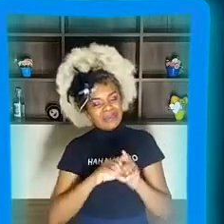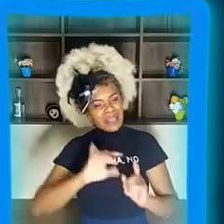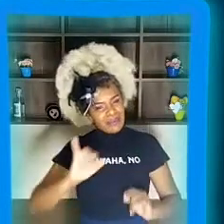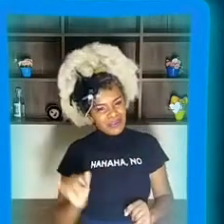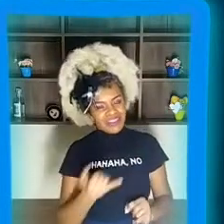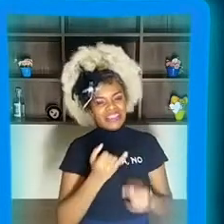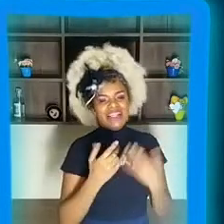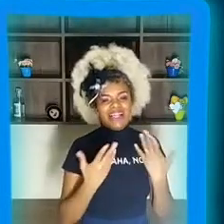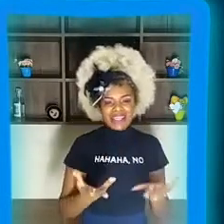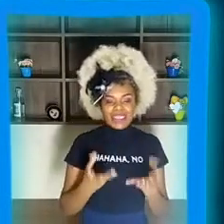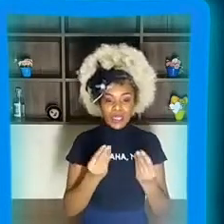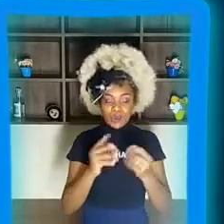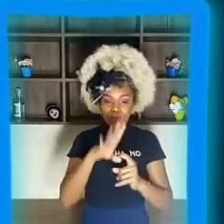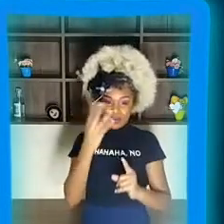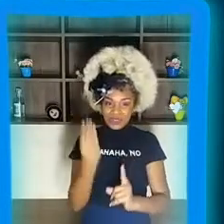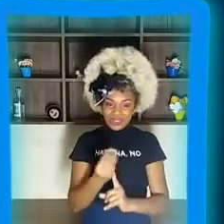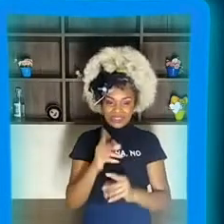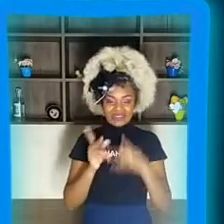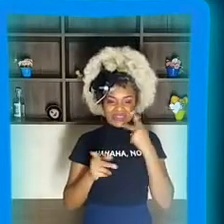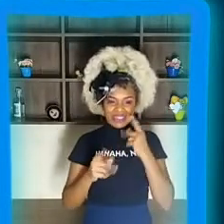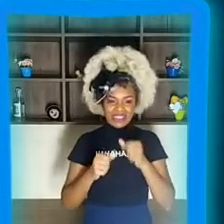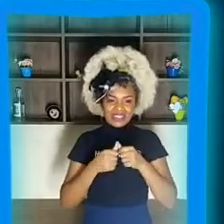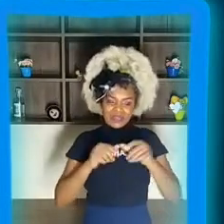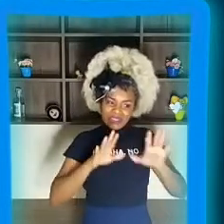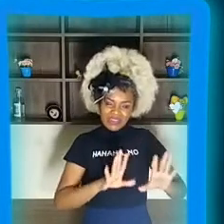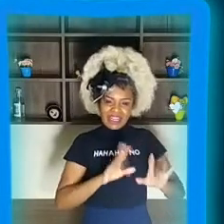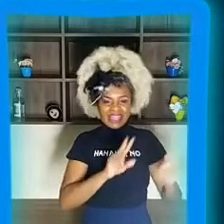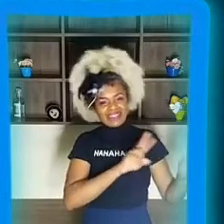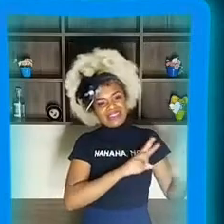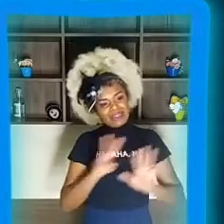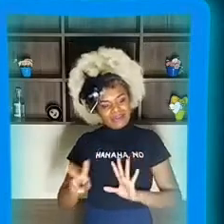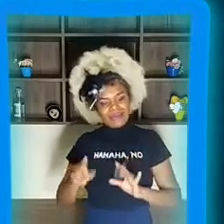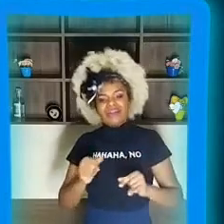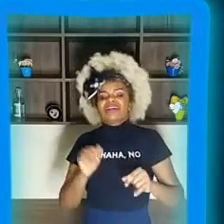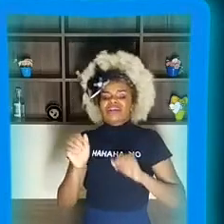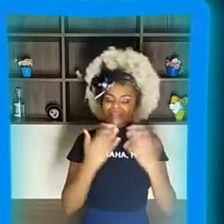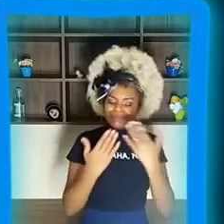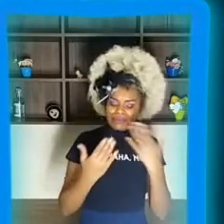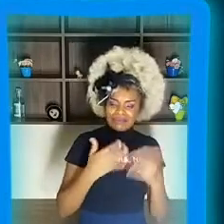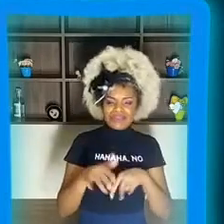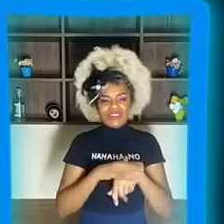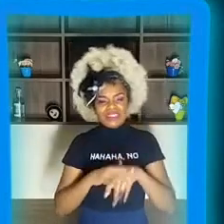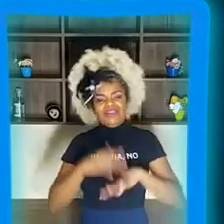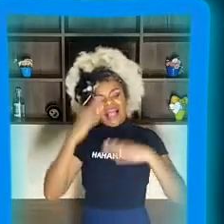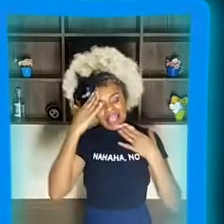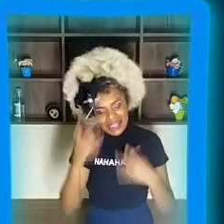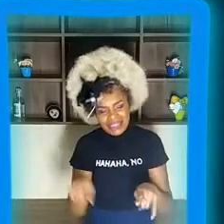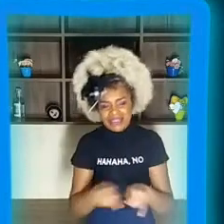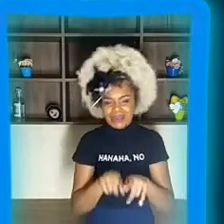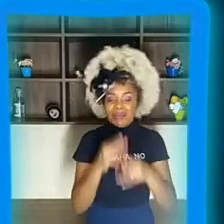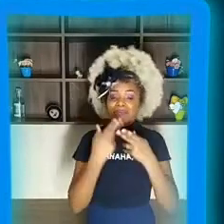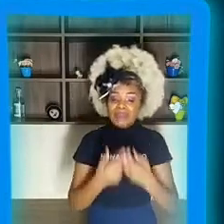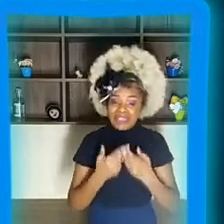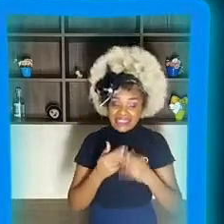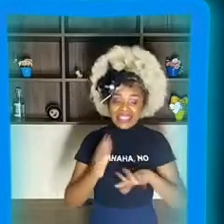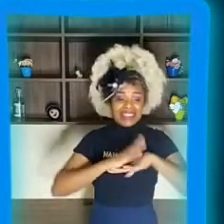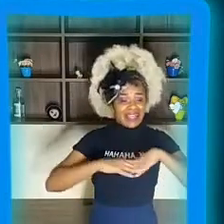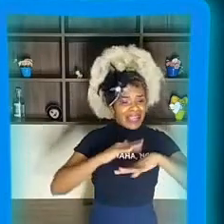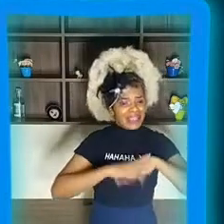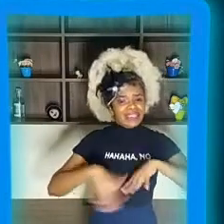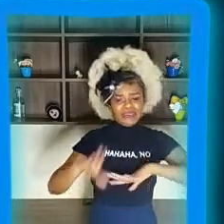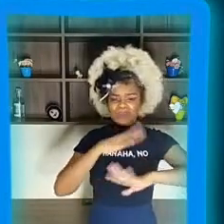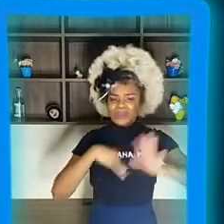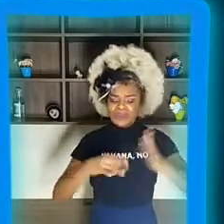que muitos artistas citaram que eu tava lá durante as semanas falando com eles, também agradeço a paciência, o carinho, foram todos muito,